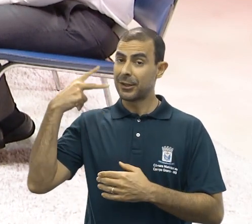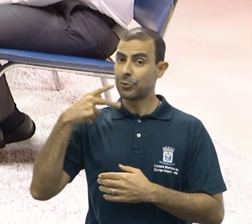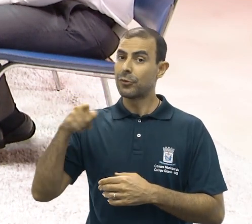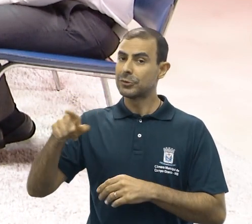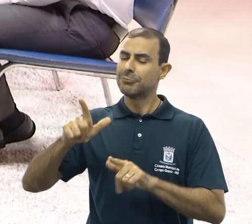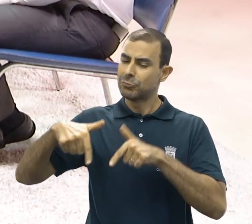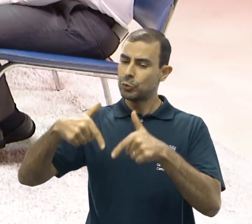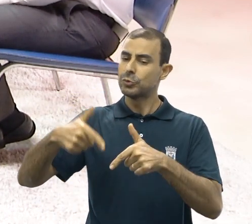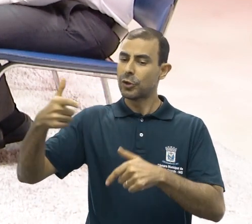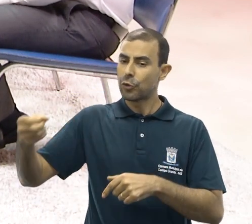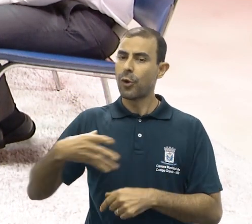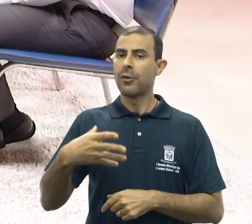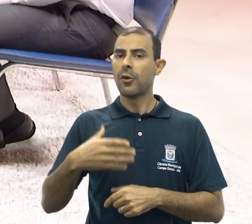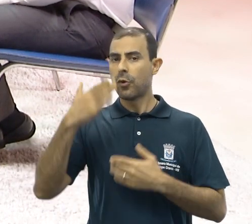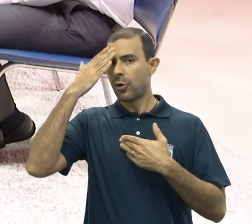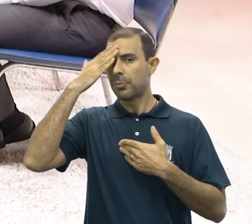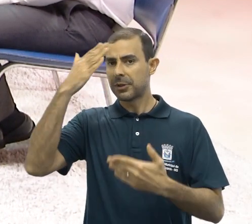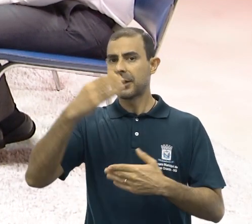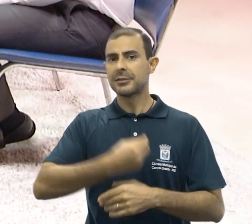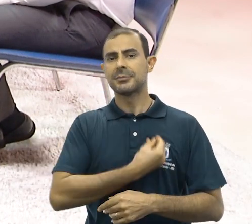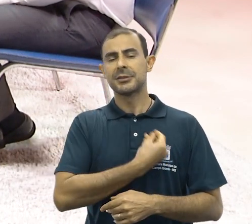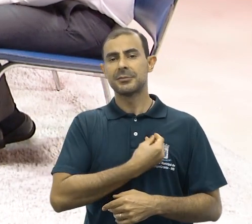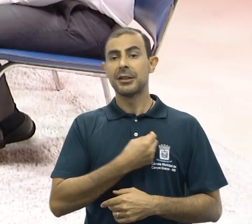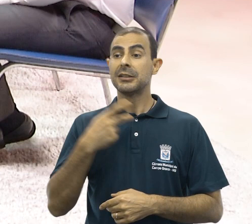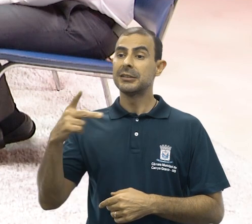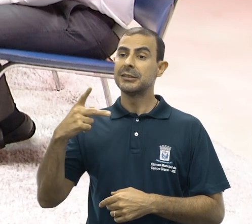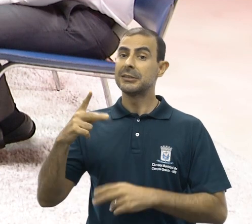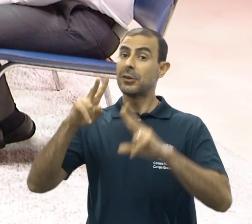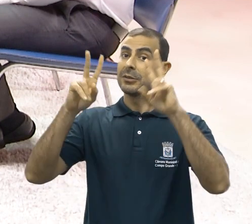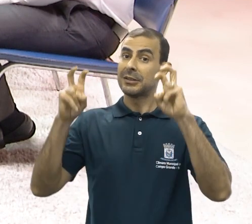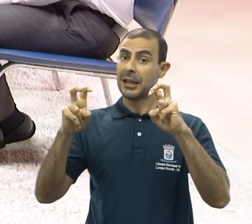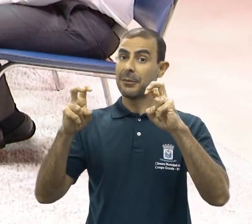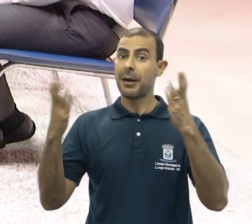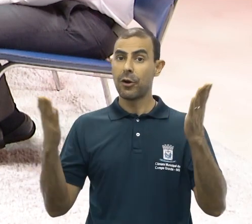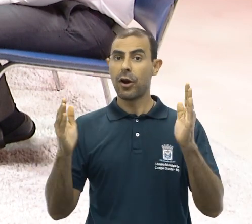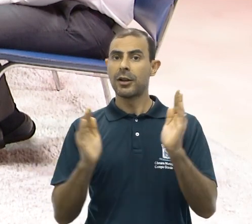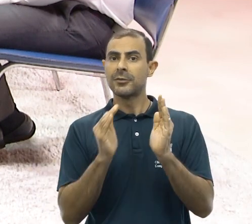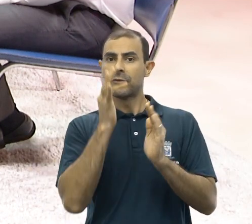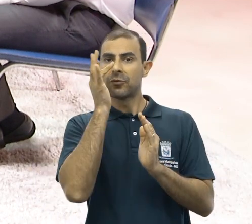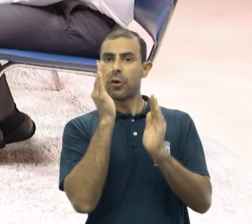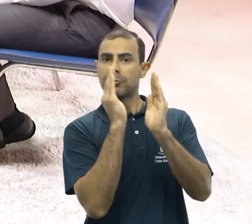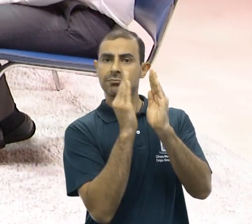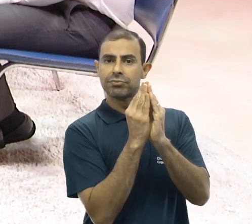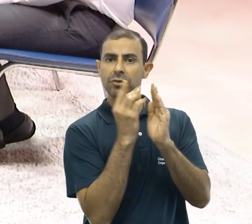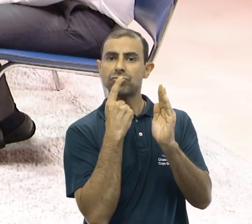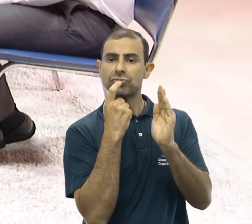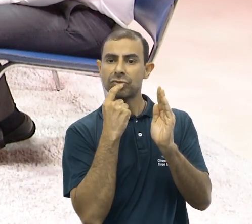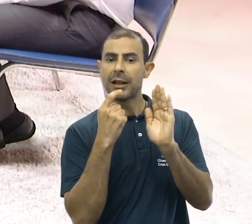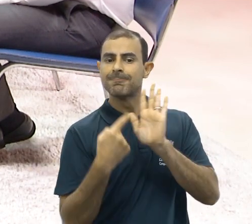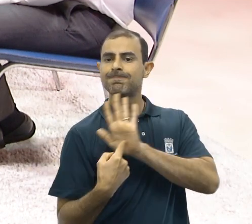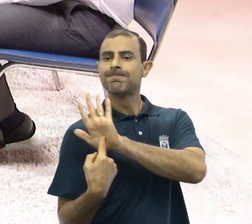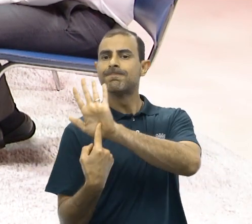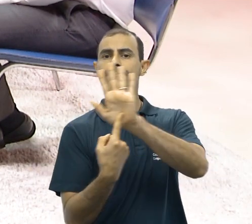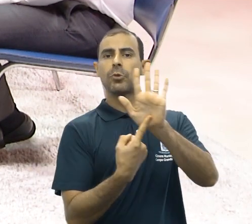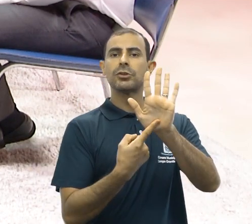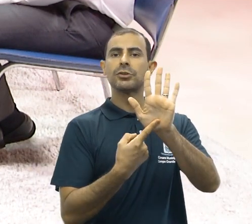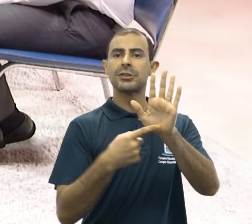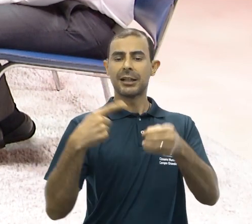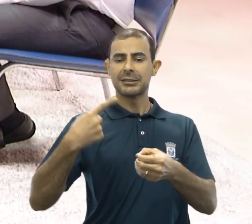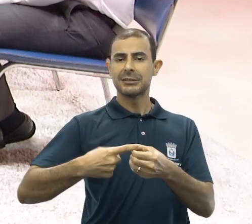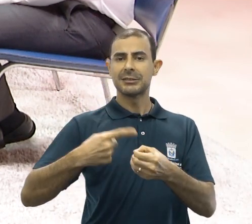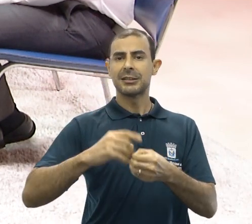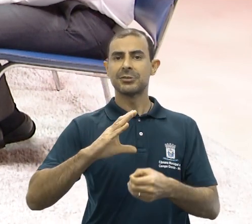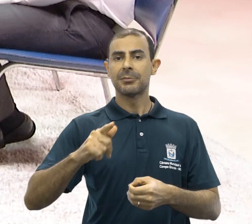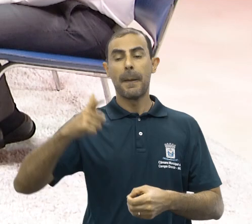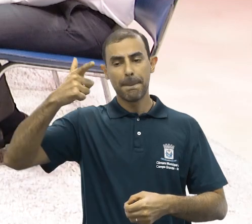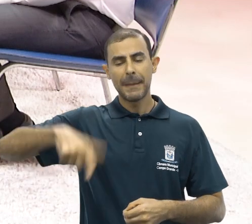mais uma bandeira, obrigada pela sua participação e com o seu tema que você colocou em nosso município esse mês, a Tulipa Vermelha, levantou mais uma pauta, mais